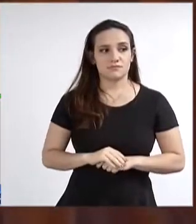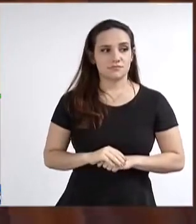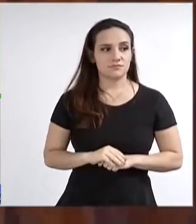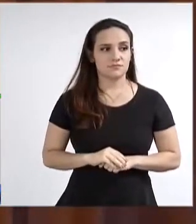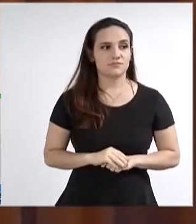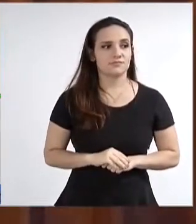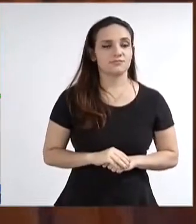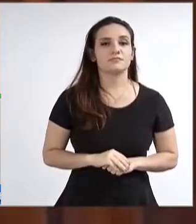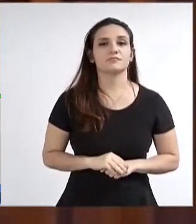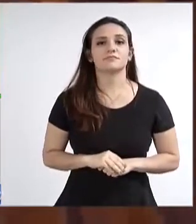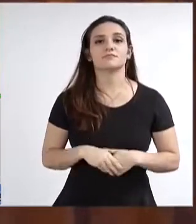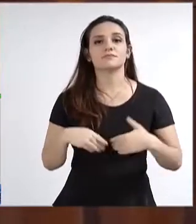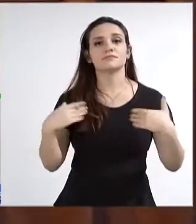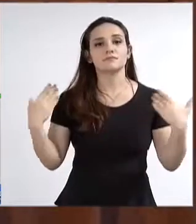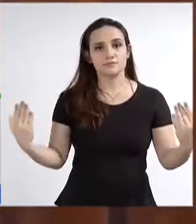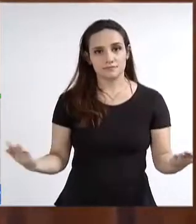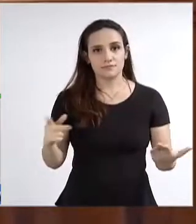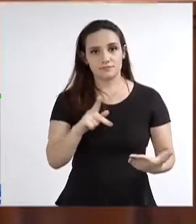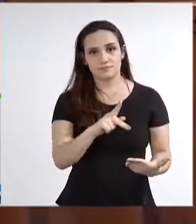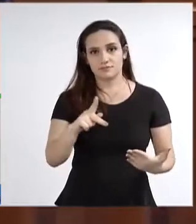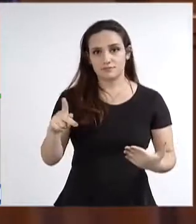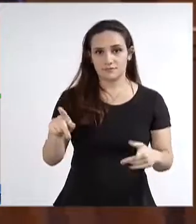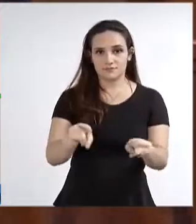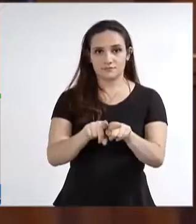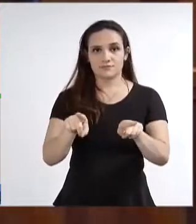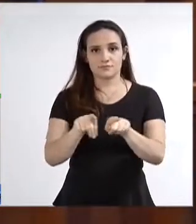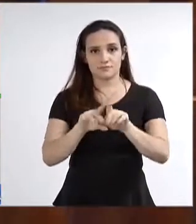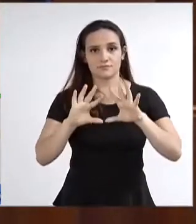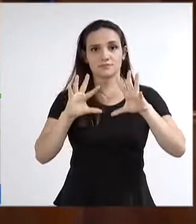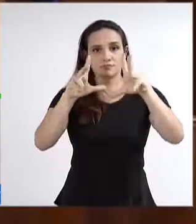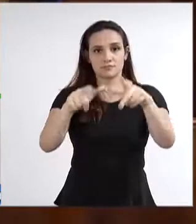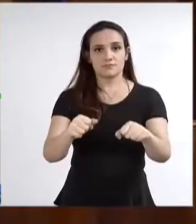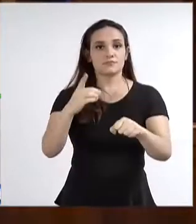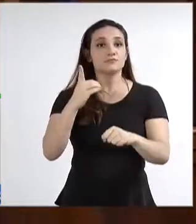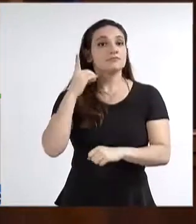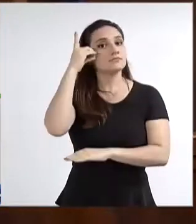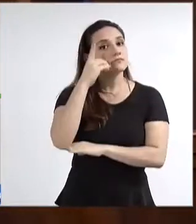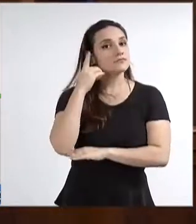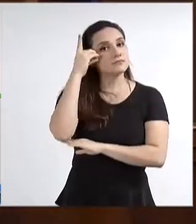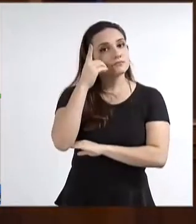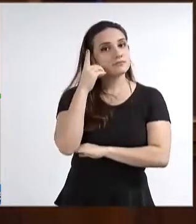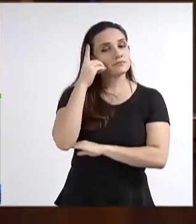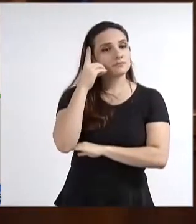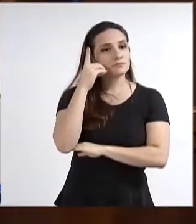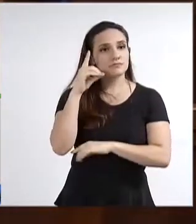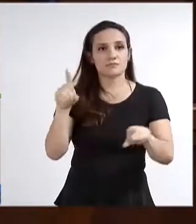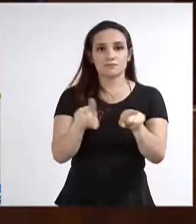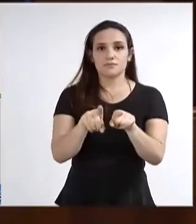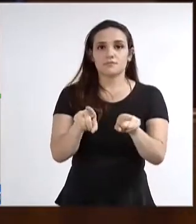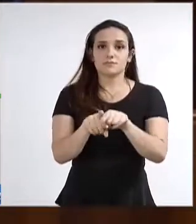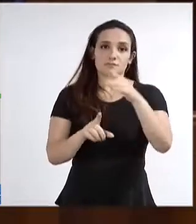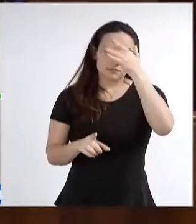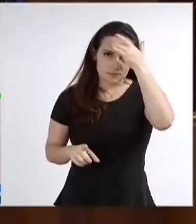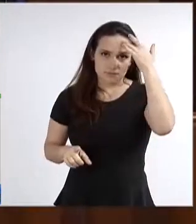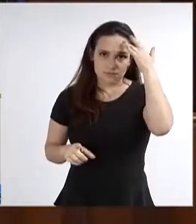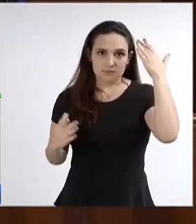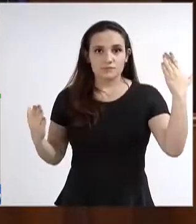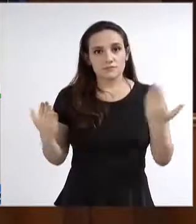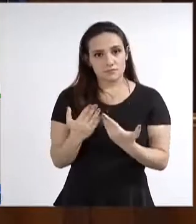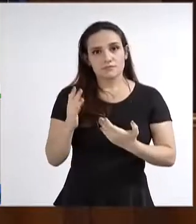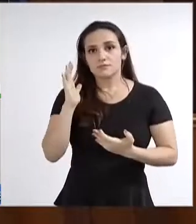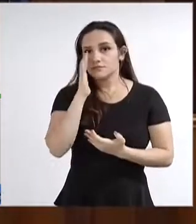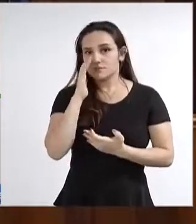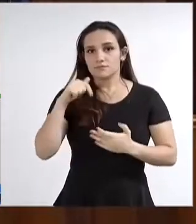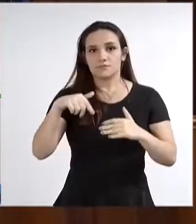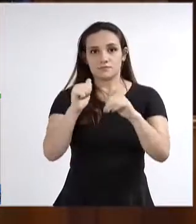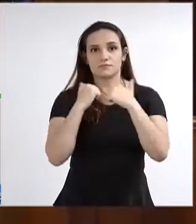Senhor presidente, senhores deputados, público que nos prestigia nesta